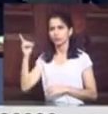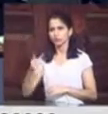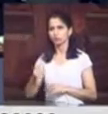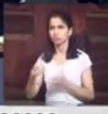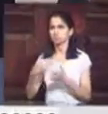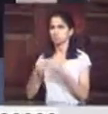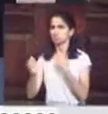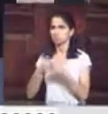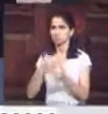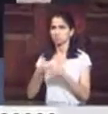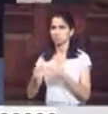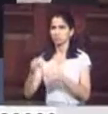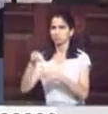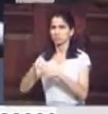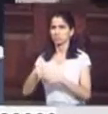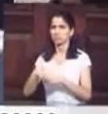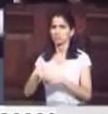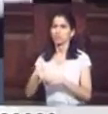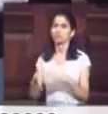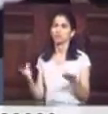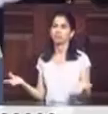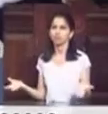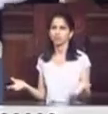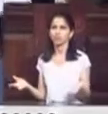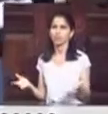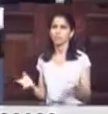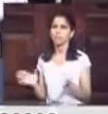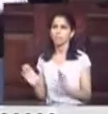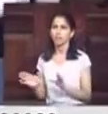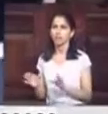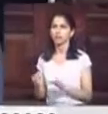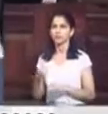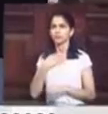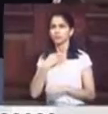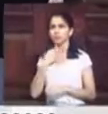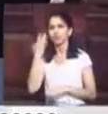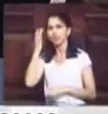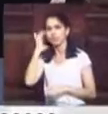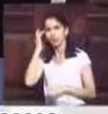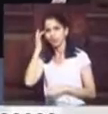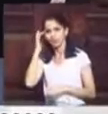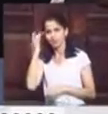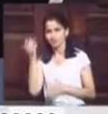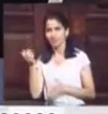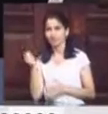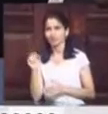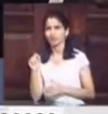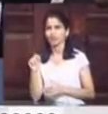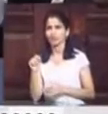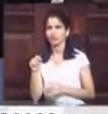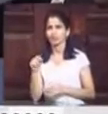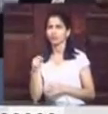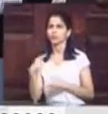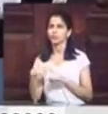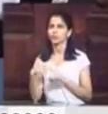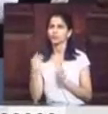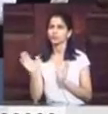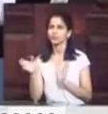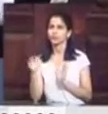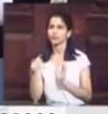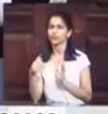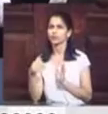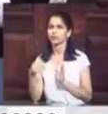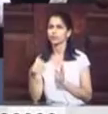quiser. Deputado só não pode achar, e eu falo com a autoridade quem também já presidiu esta casa